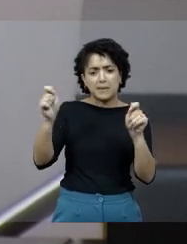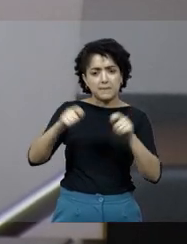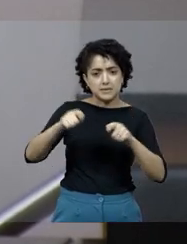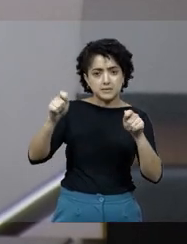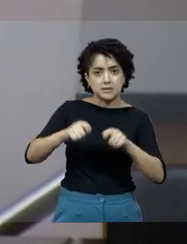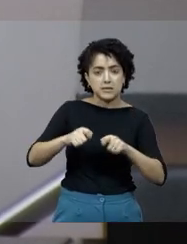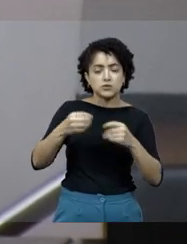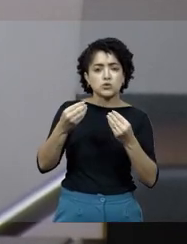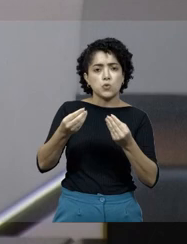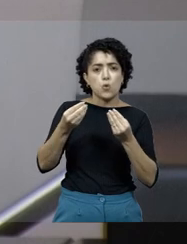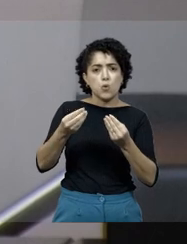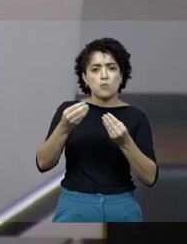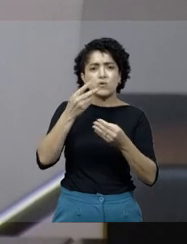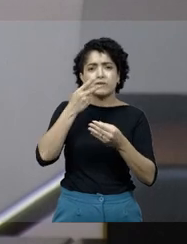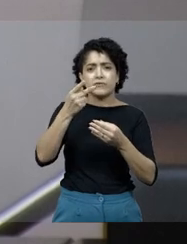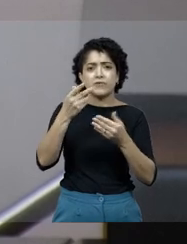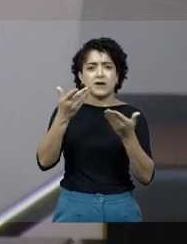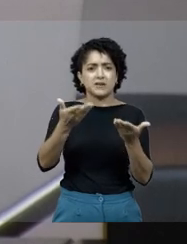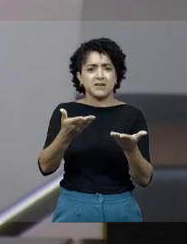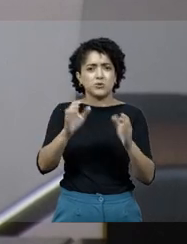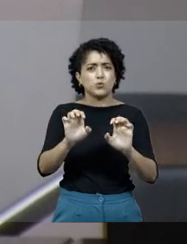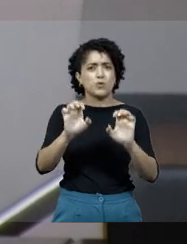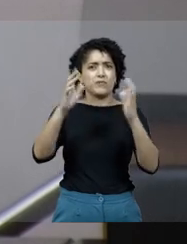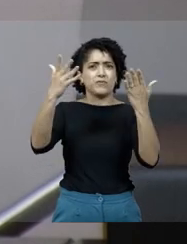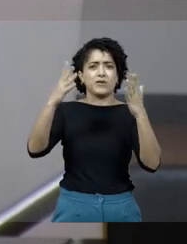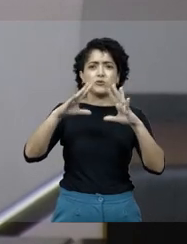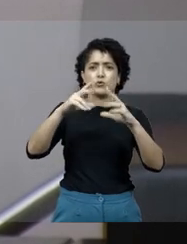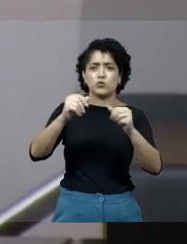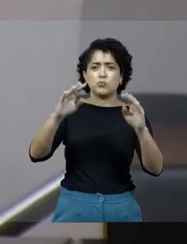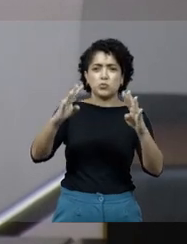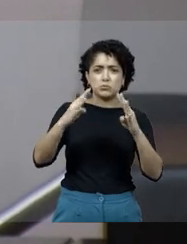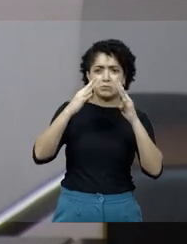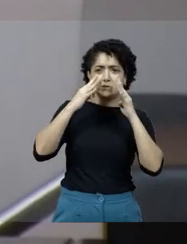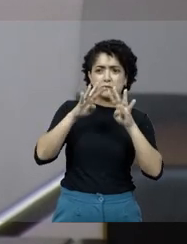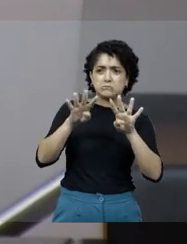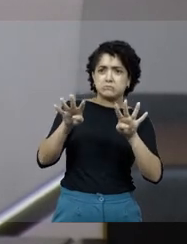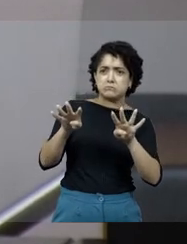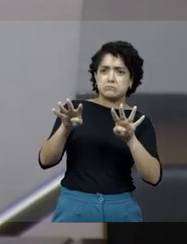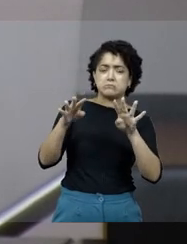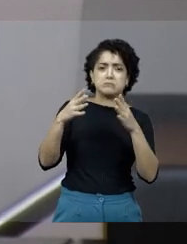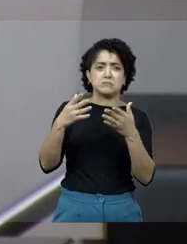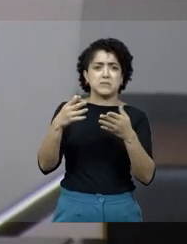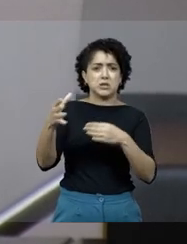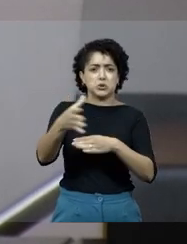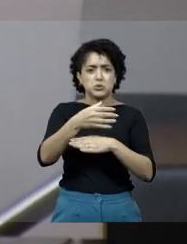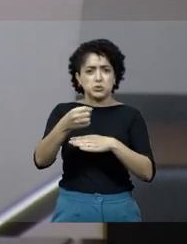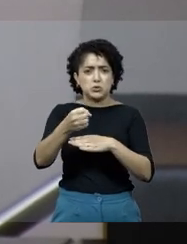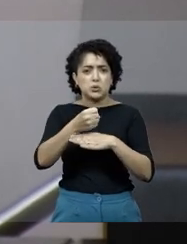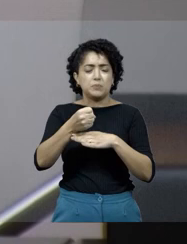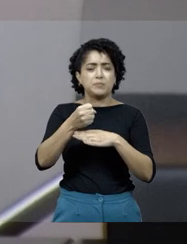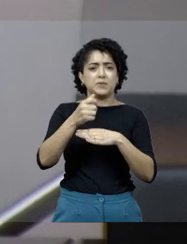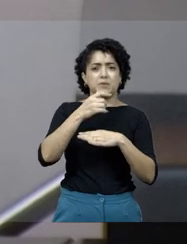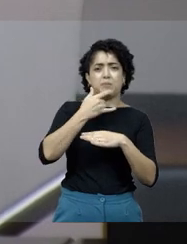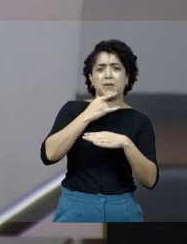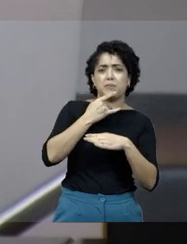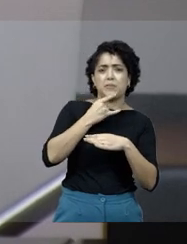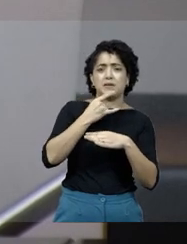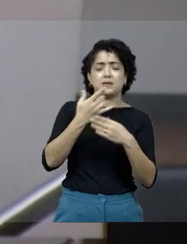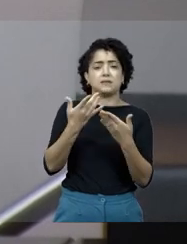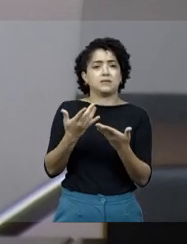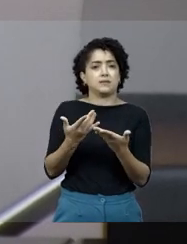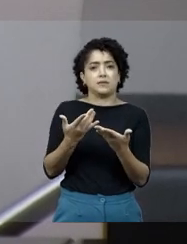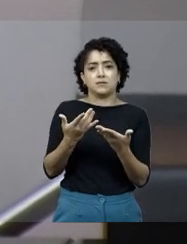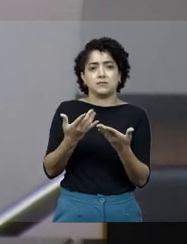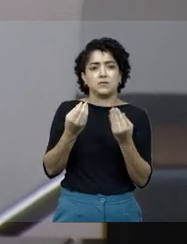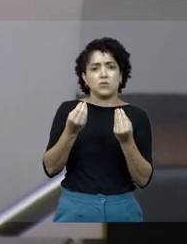Como é que fala um troço desse num evento que está todo mundo, de Raça Negra, chope, bebida? Sabe, como é que constrange o governador